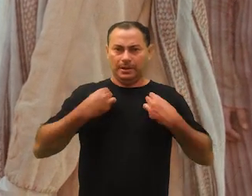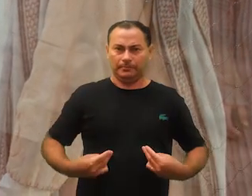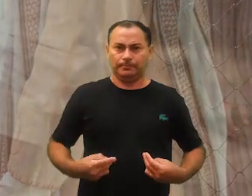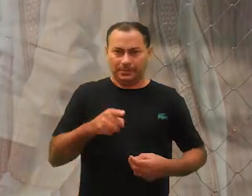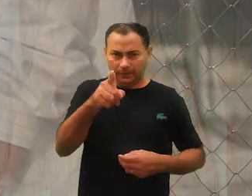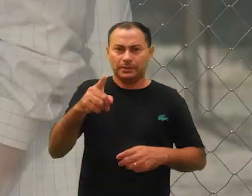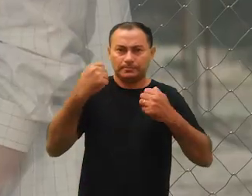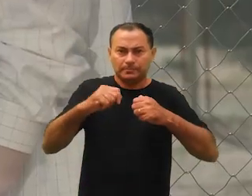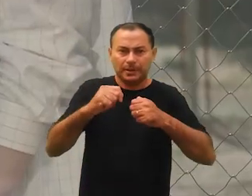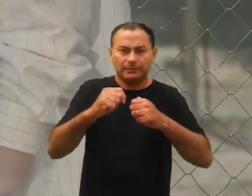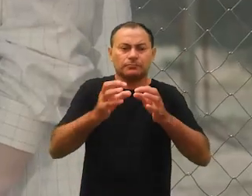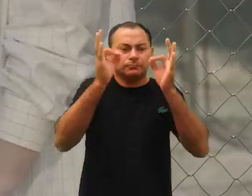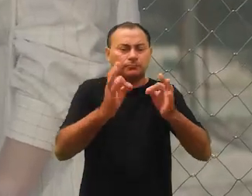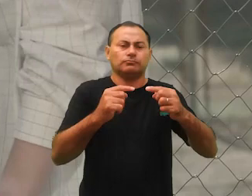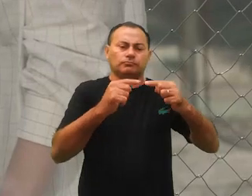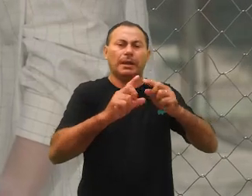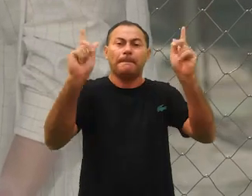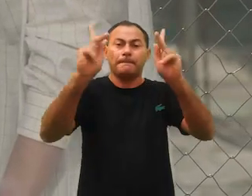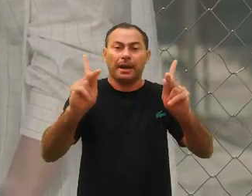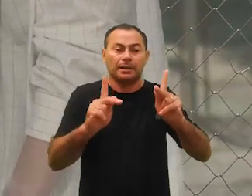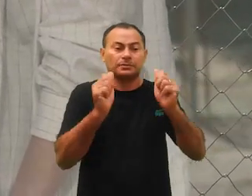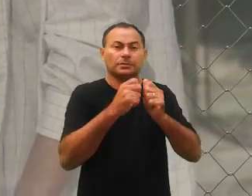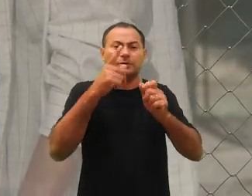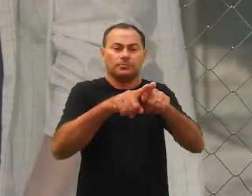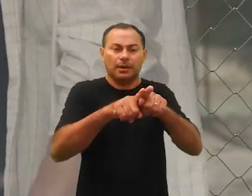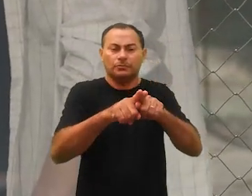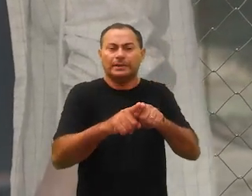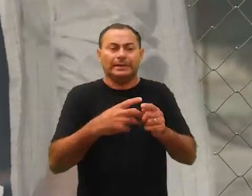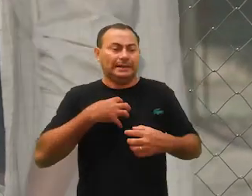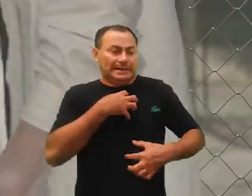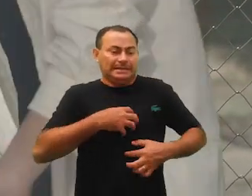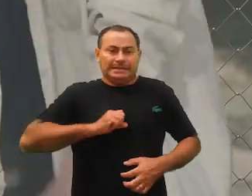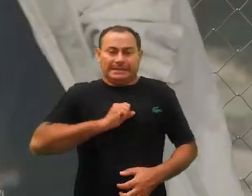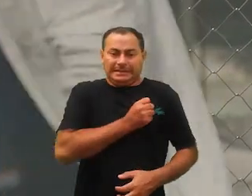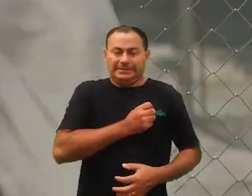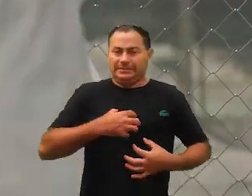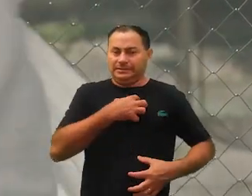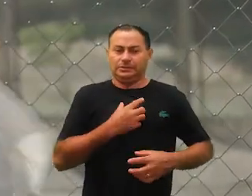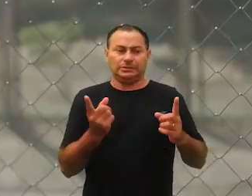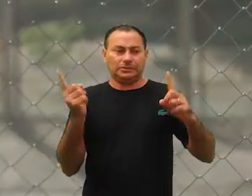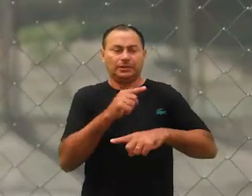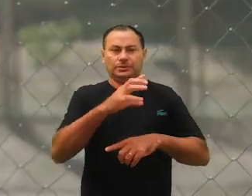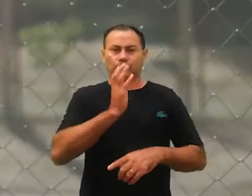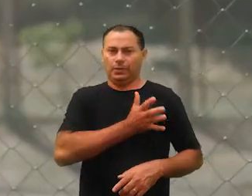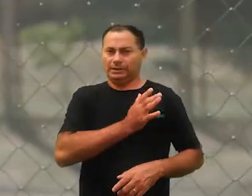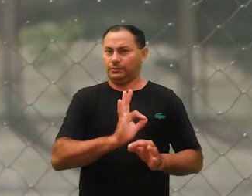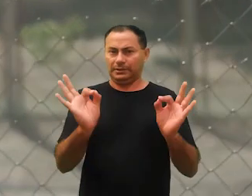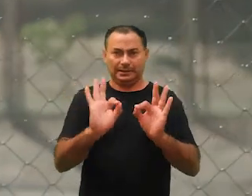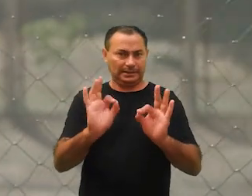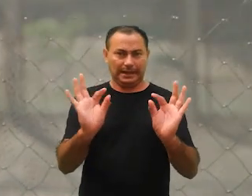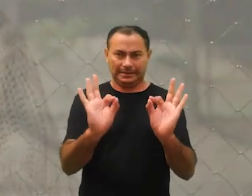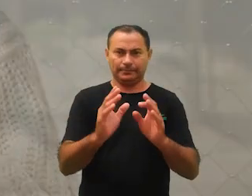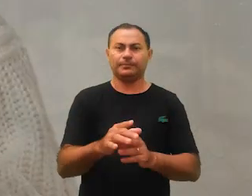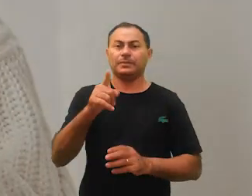humanos. Você deve estar quite com seu irmão, reconciliado, e nem sequer guardar raiva nem ressentimento contra ele no seu